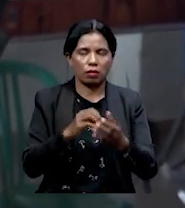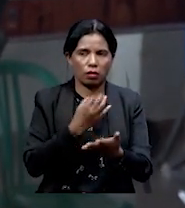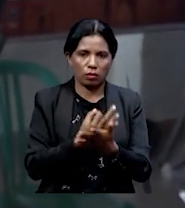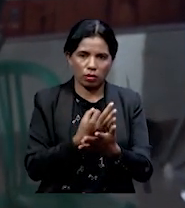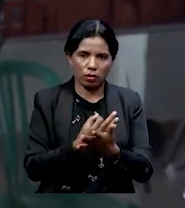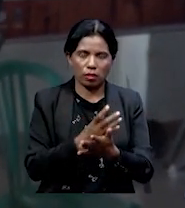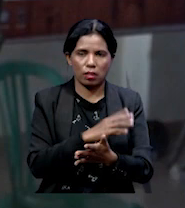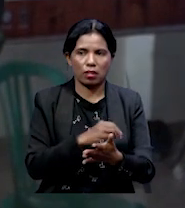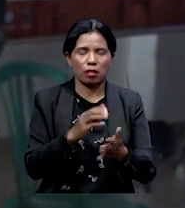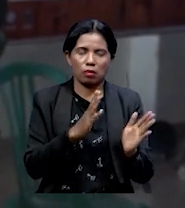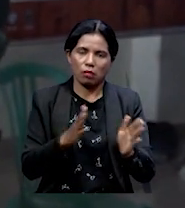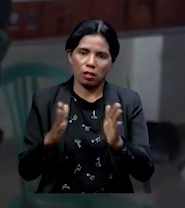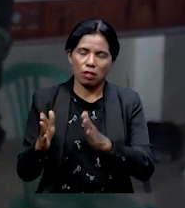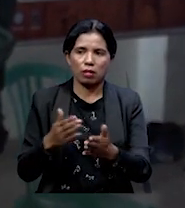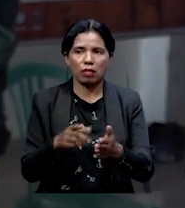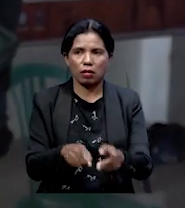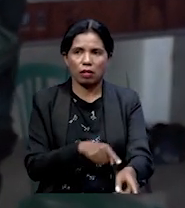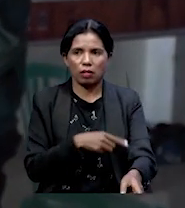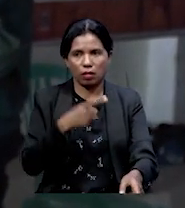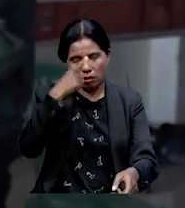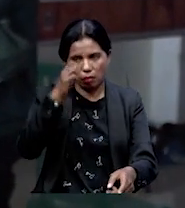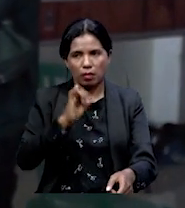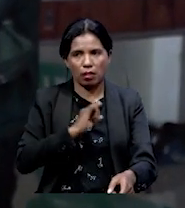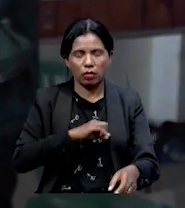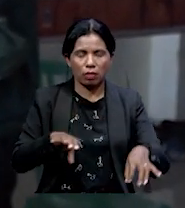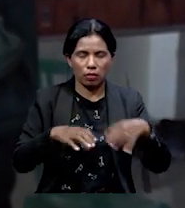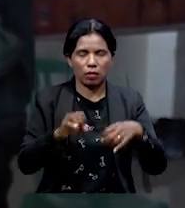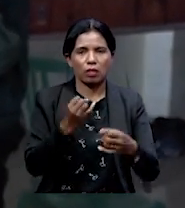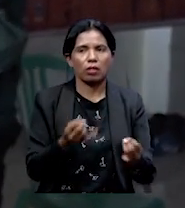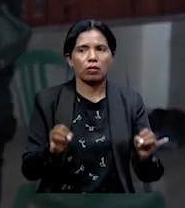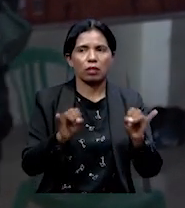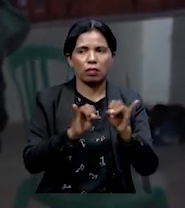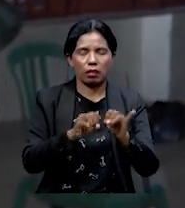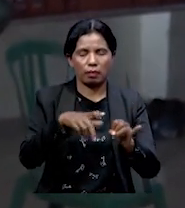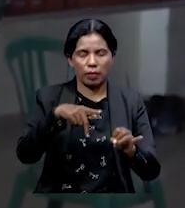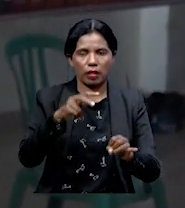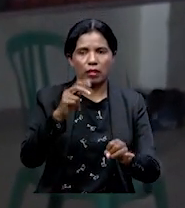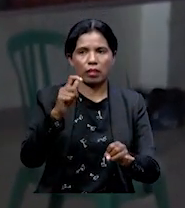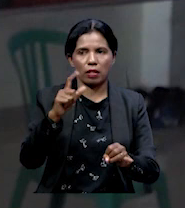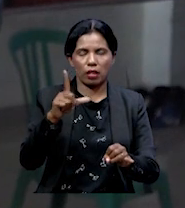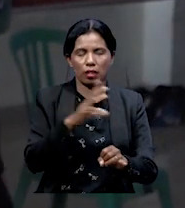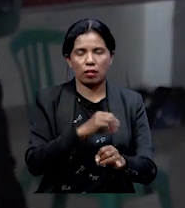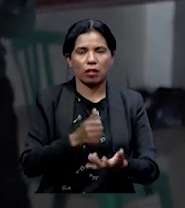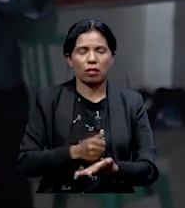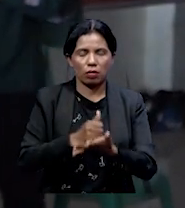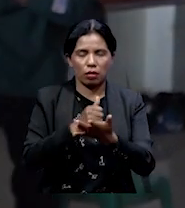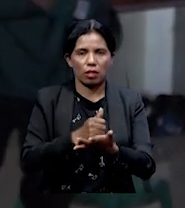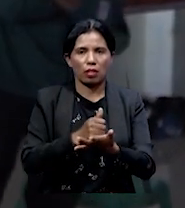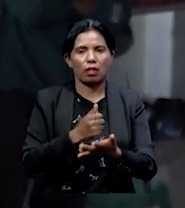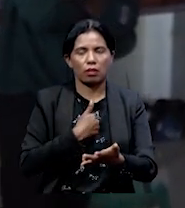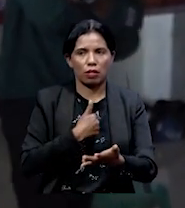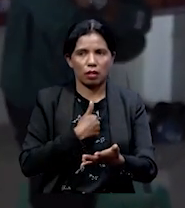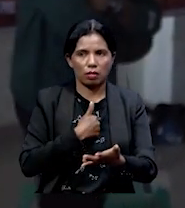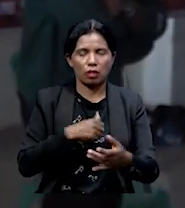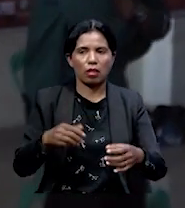naruk, tambah hau servis ya institusi PNTL atau kapasitas hau ni ang hau di servis po widane,